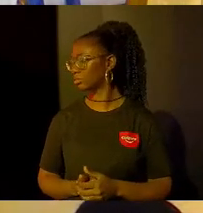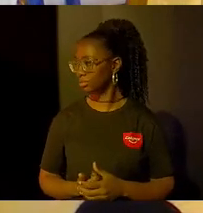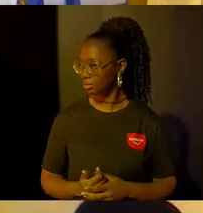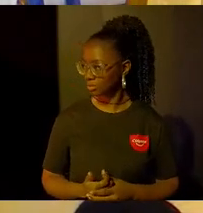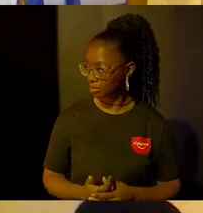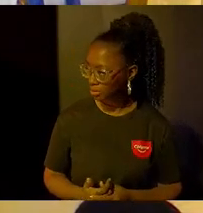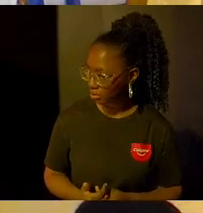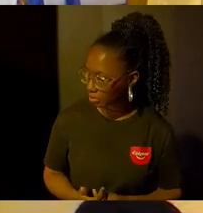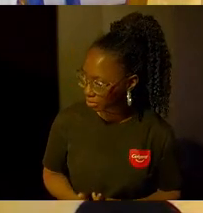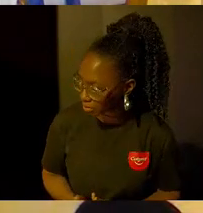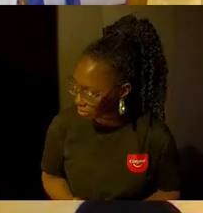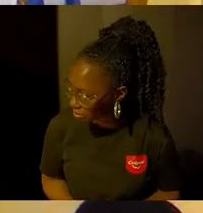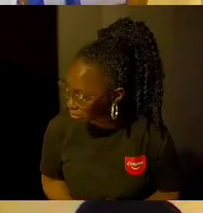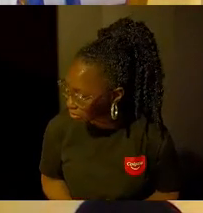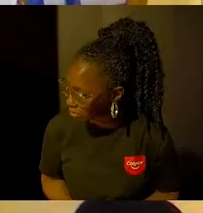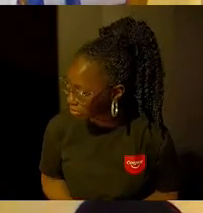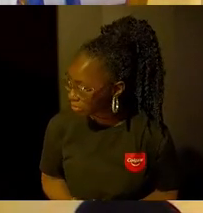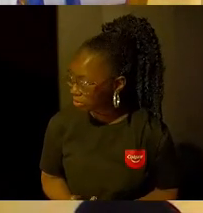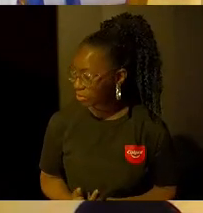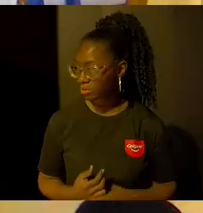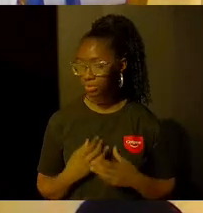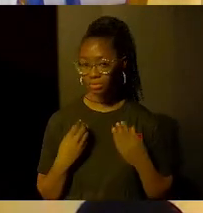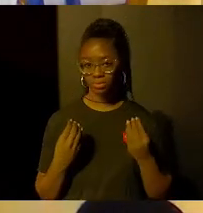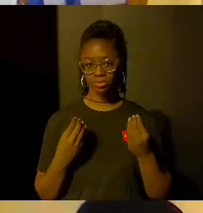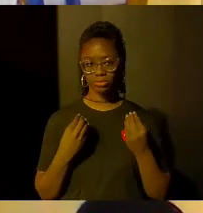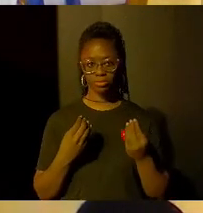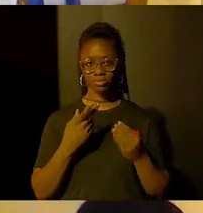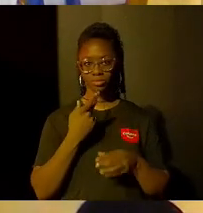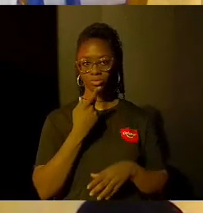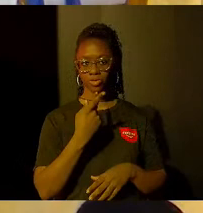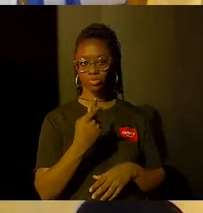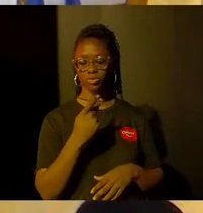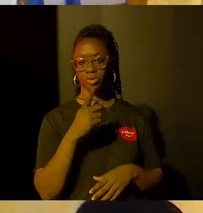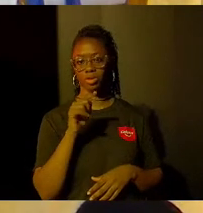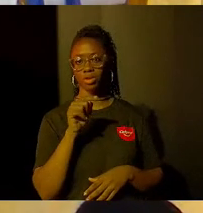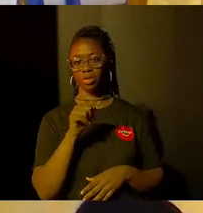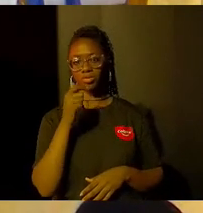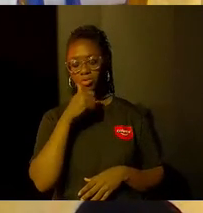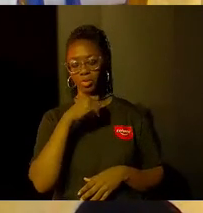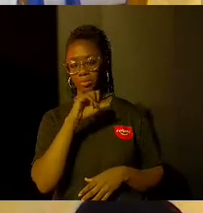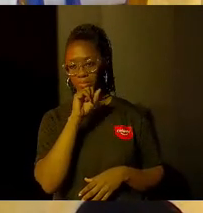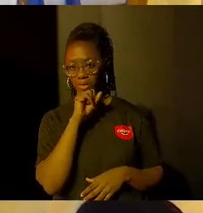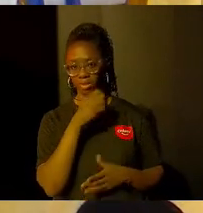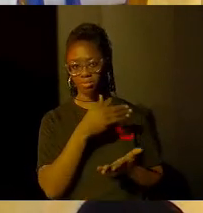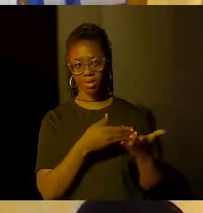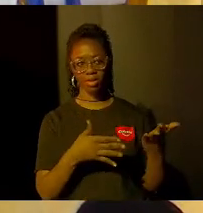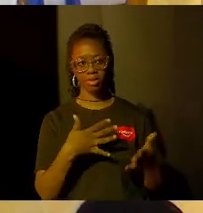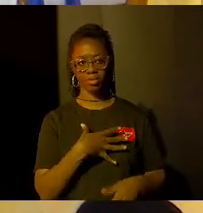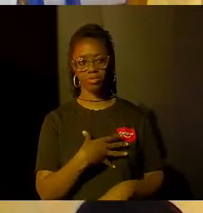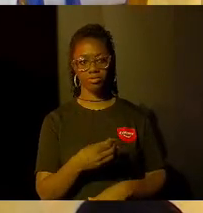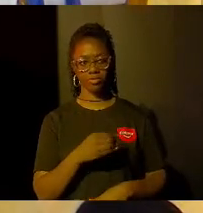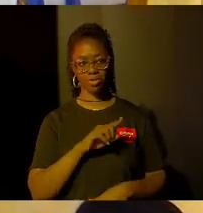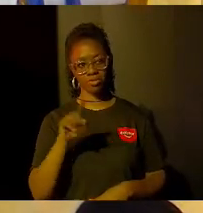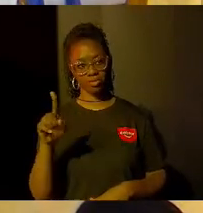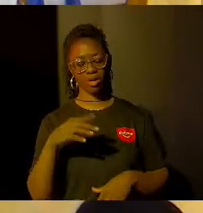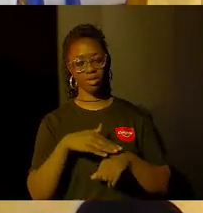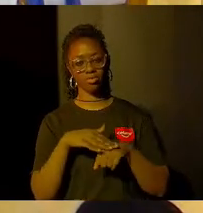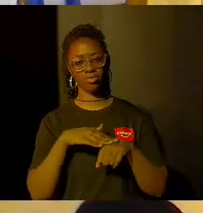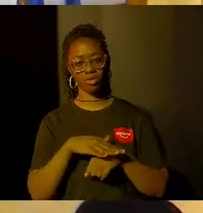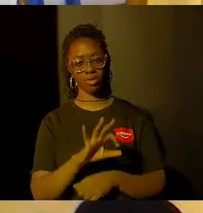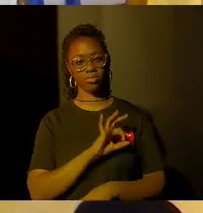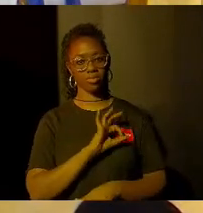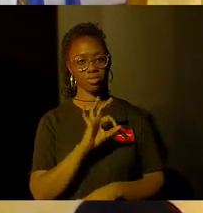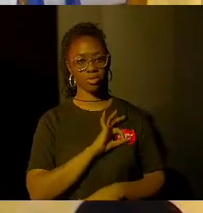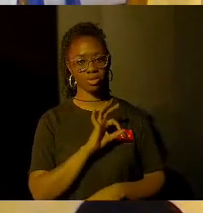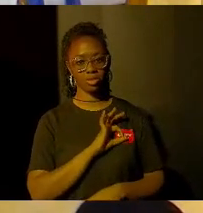como que eu falo de uma mãe que tá perdendo filho e vai falar como estado Ali vai falar com os